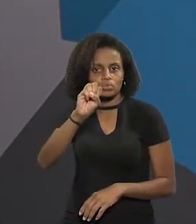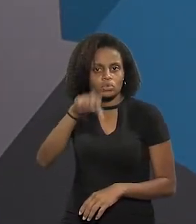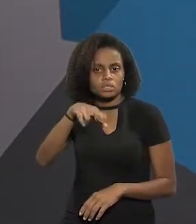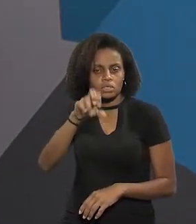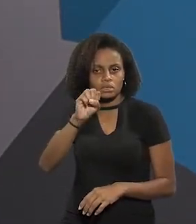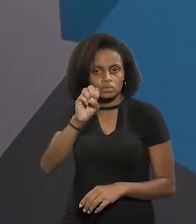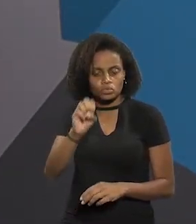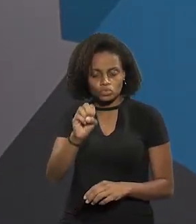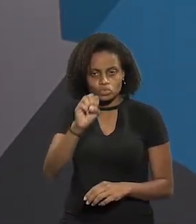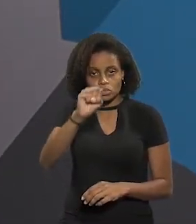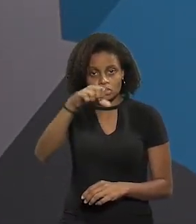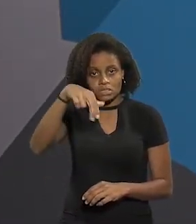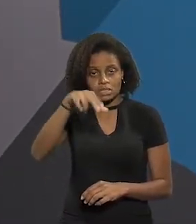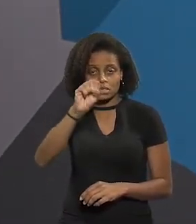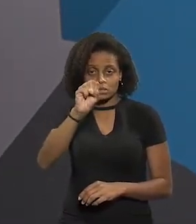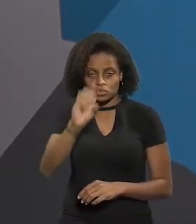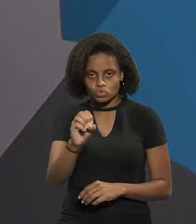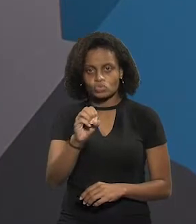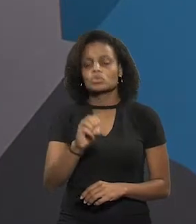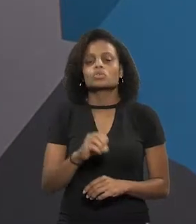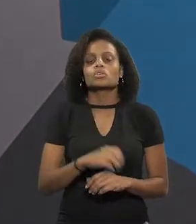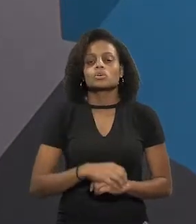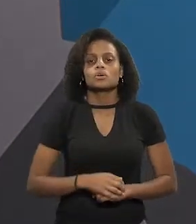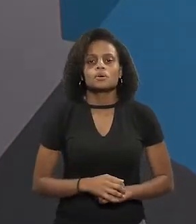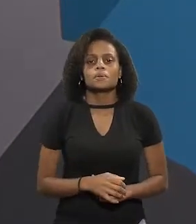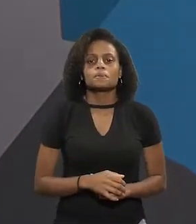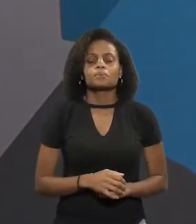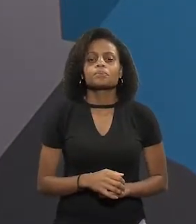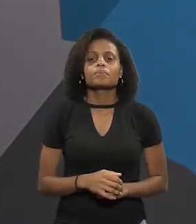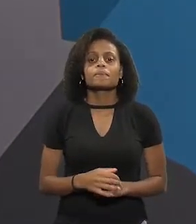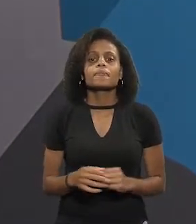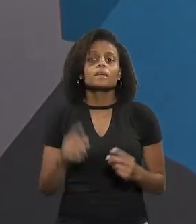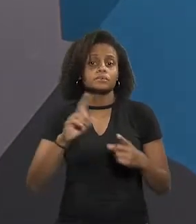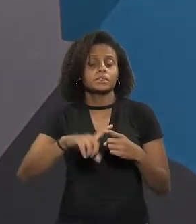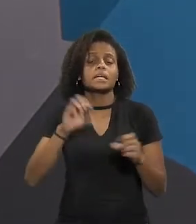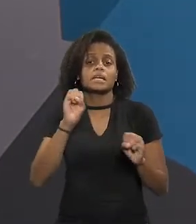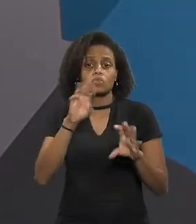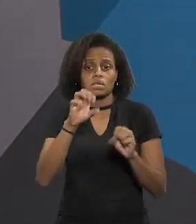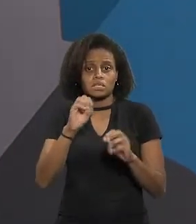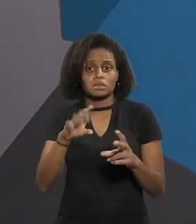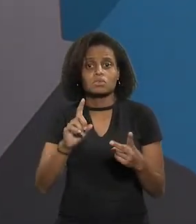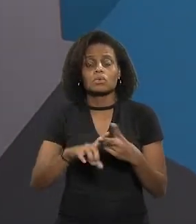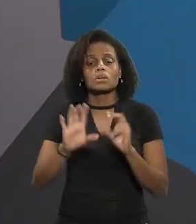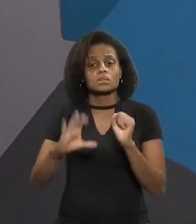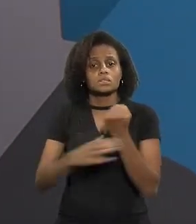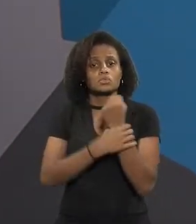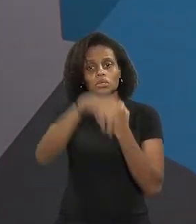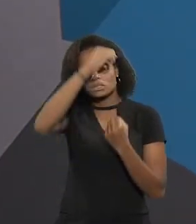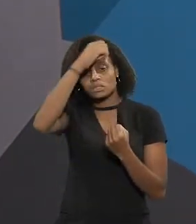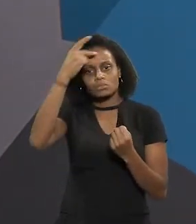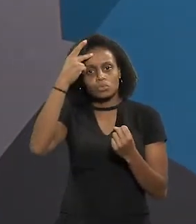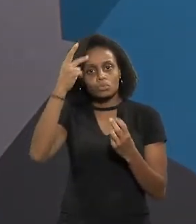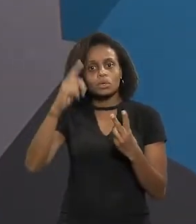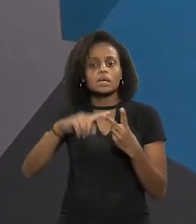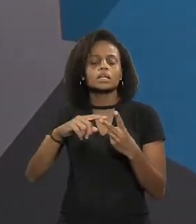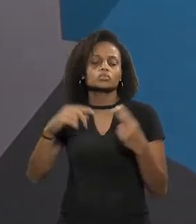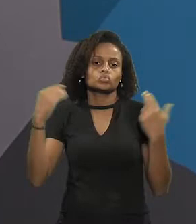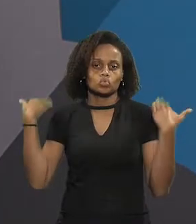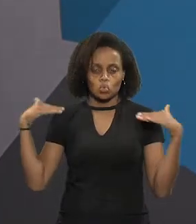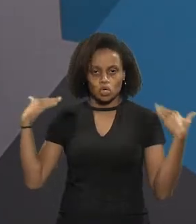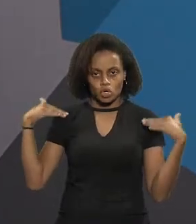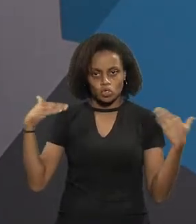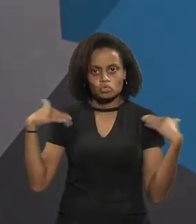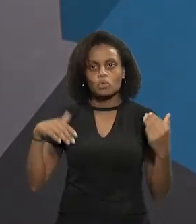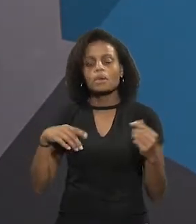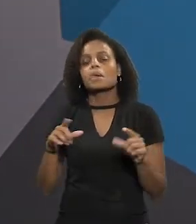base. 3 pilares de atuação do governo do Poder Executivo: a educação, a segurança pública e o turismo, que é